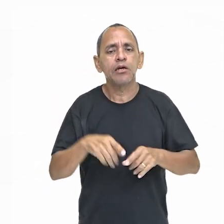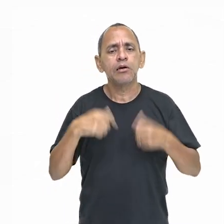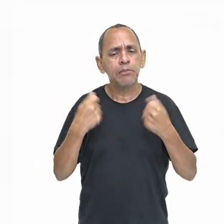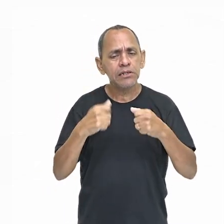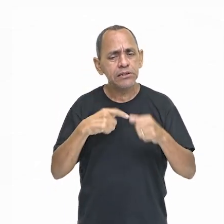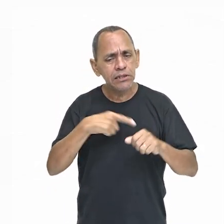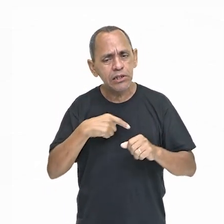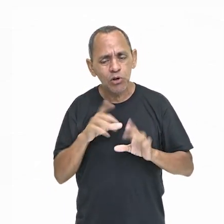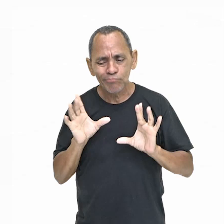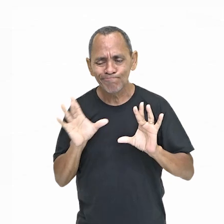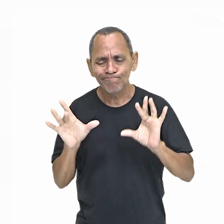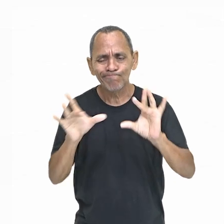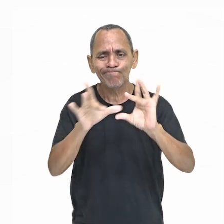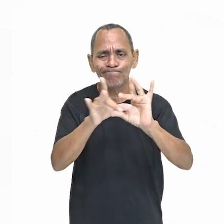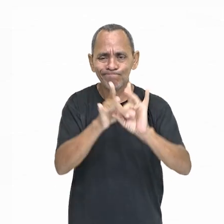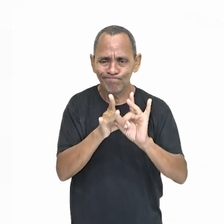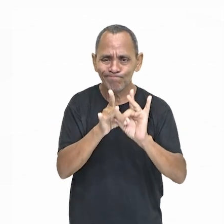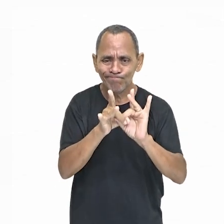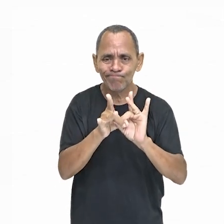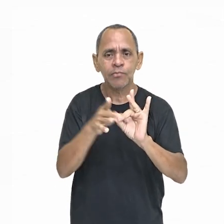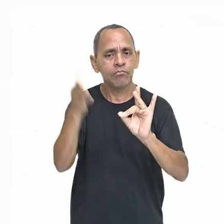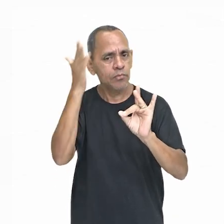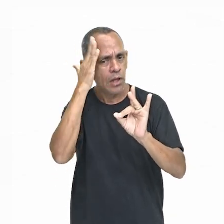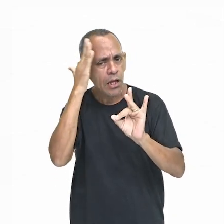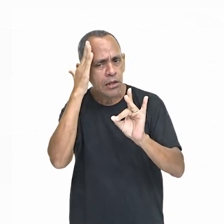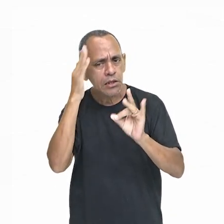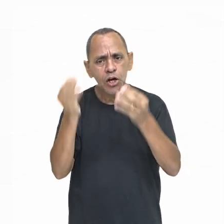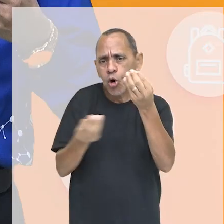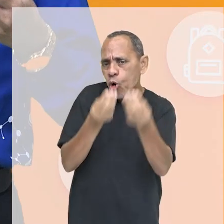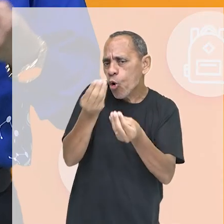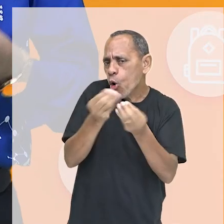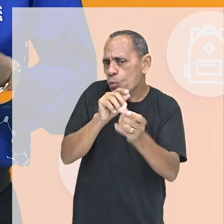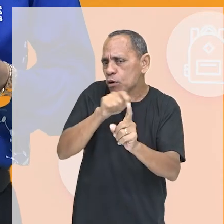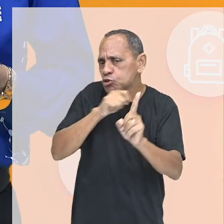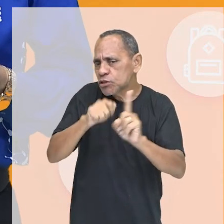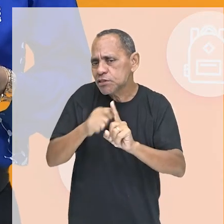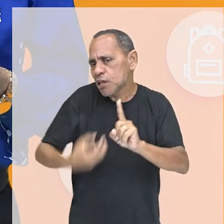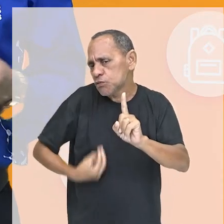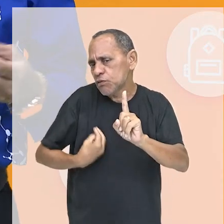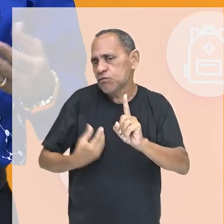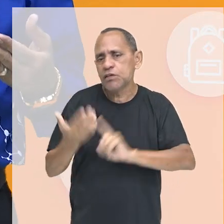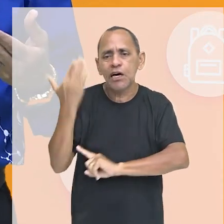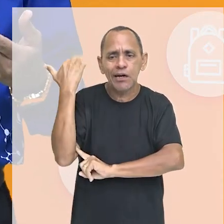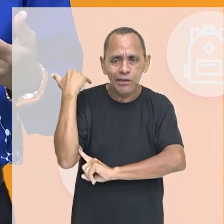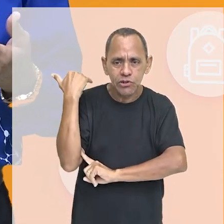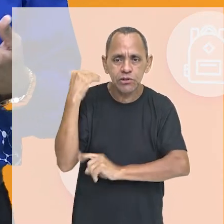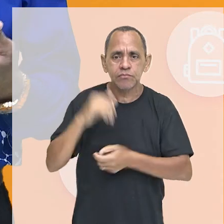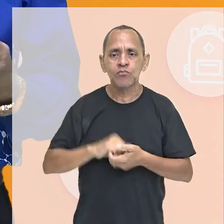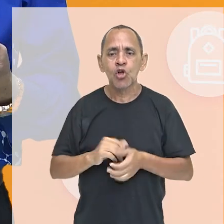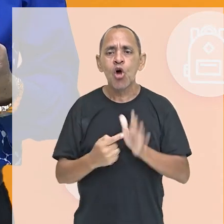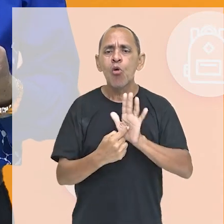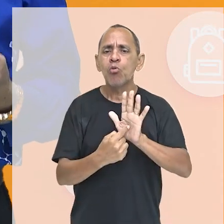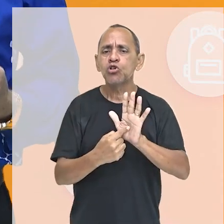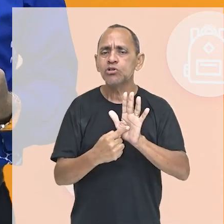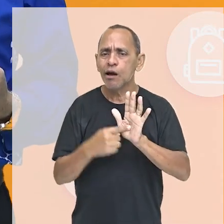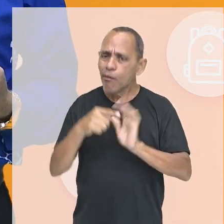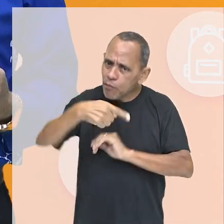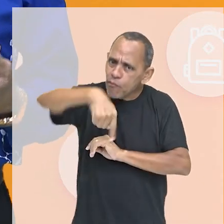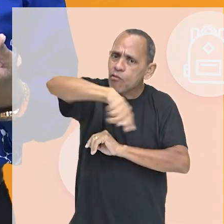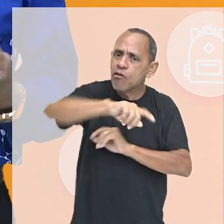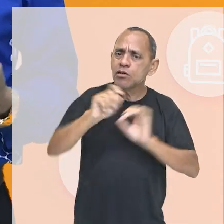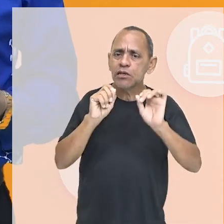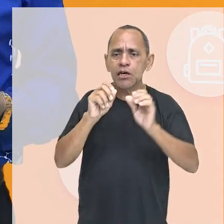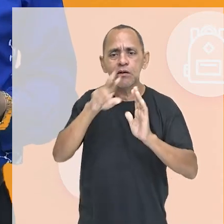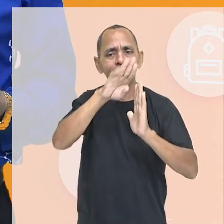interligação para compreender aquela sociedade. E aí é que eu trago para vocês esta relação